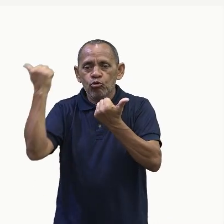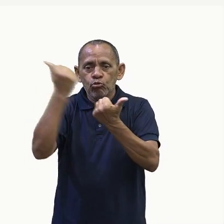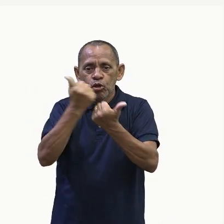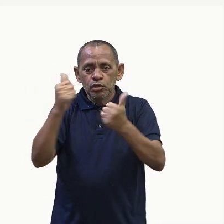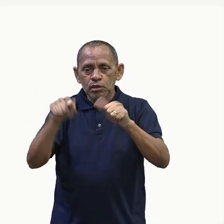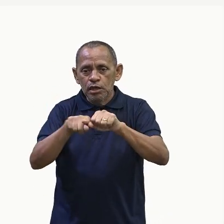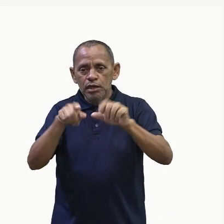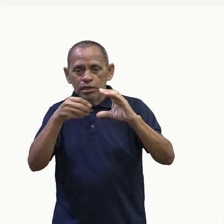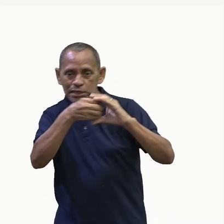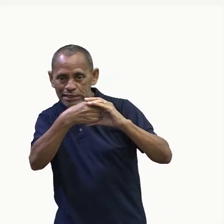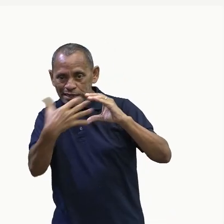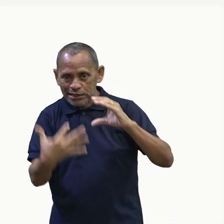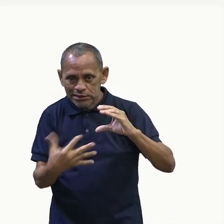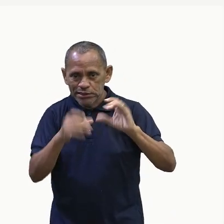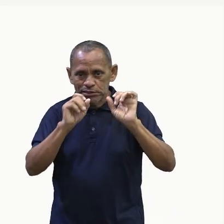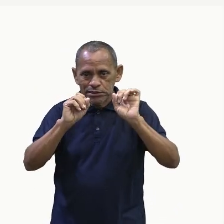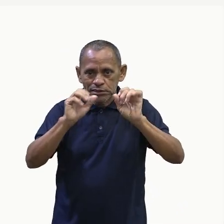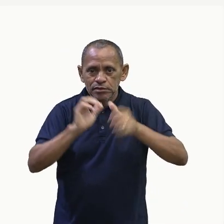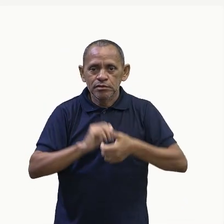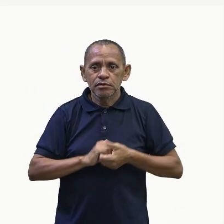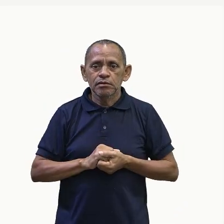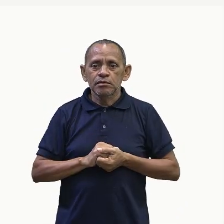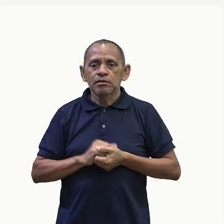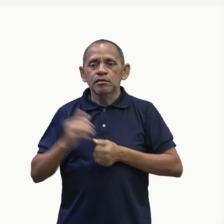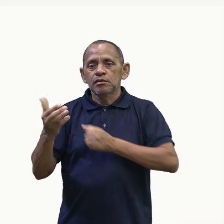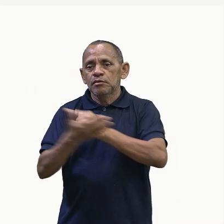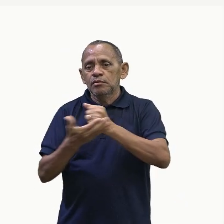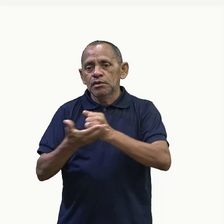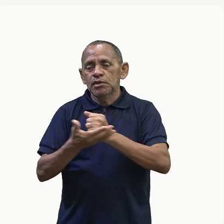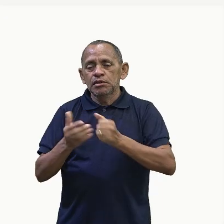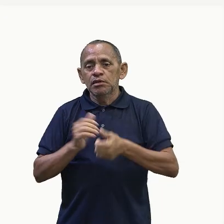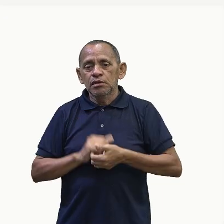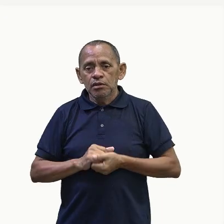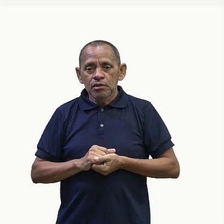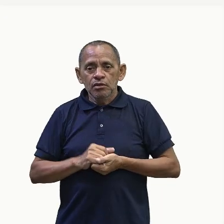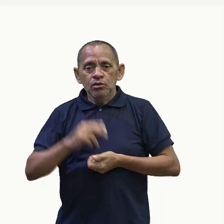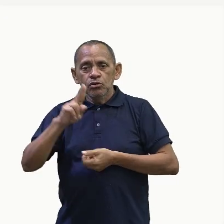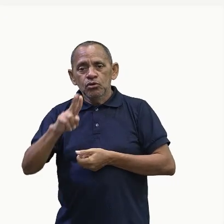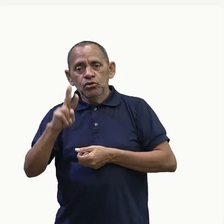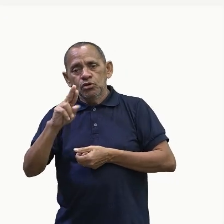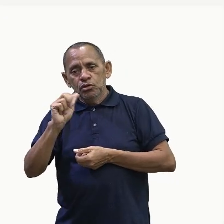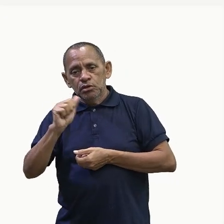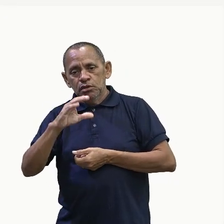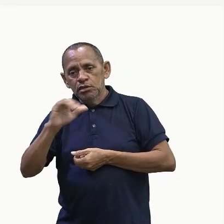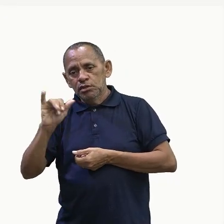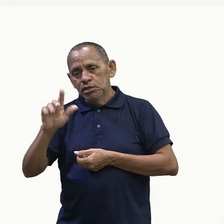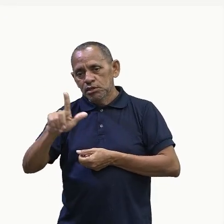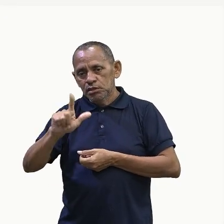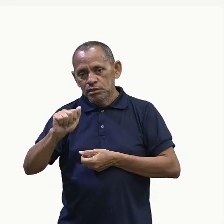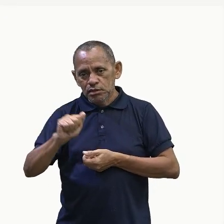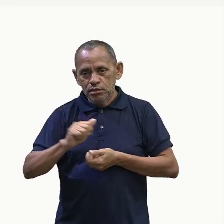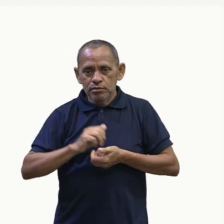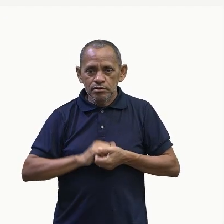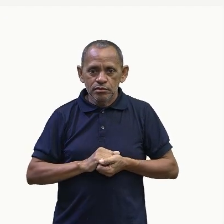caracteriza o RNA, que é uma base nitrogenada chamada de uracila. Tá? Então,